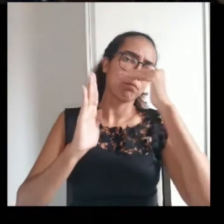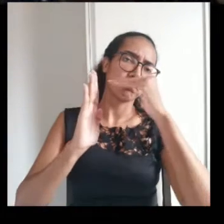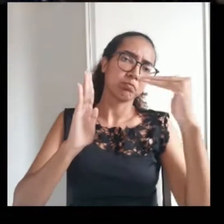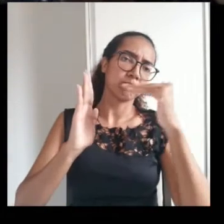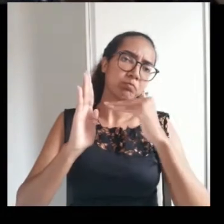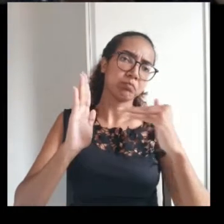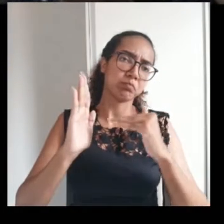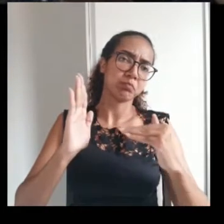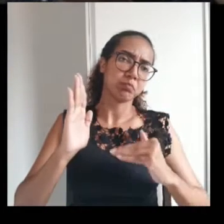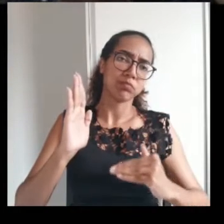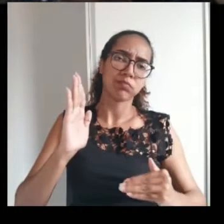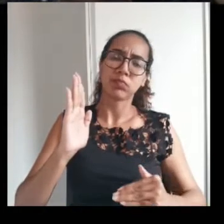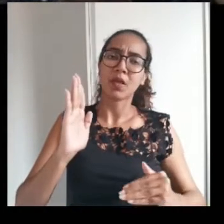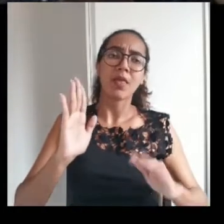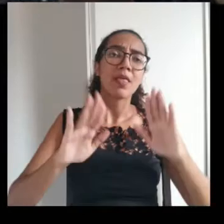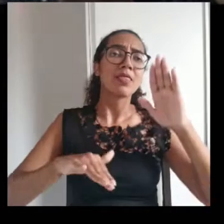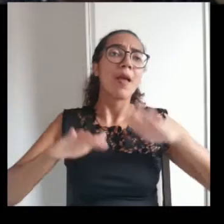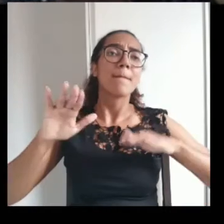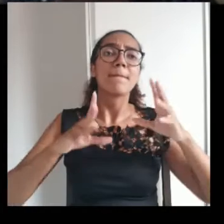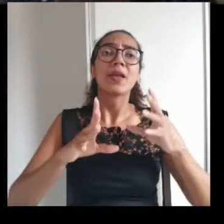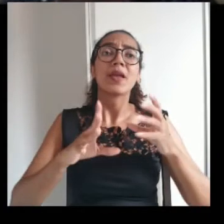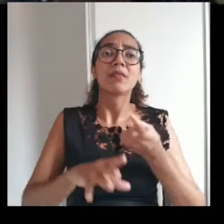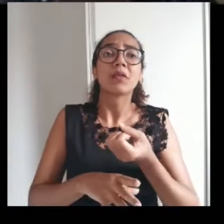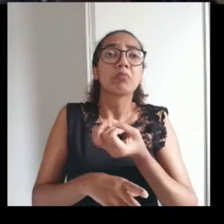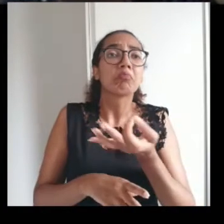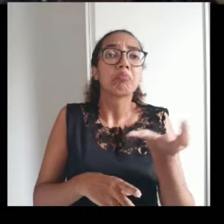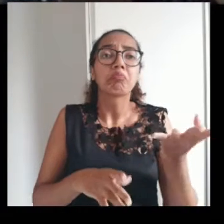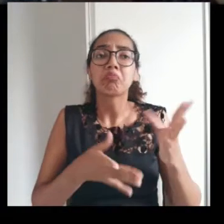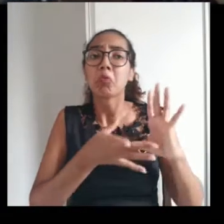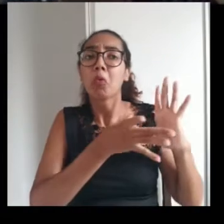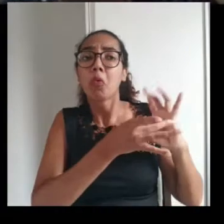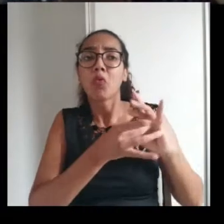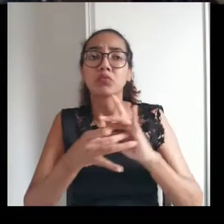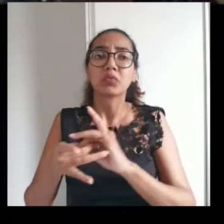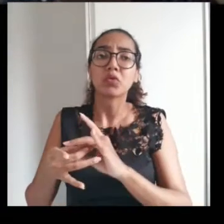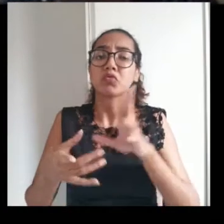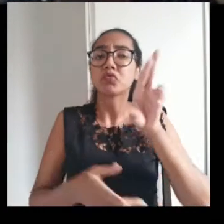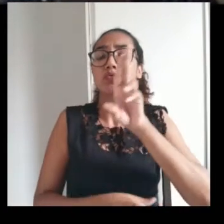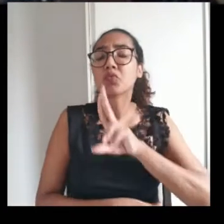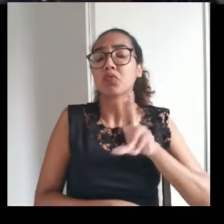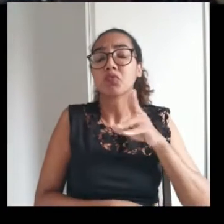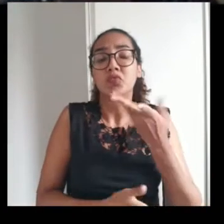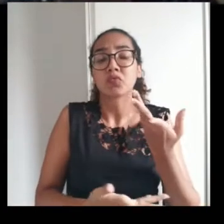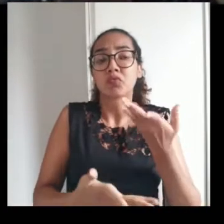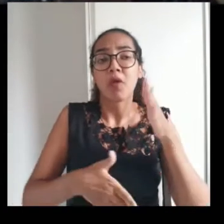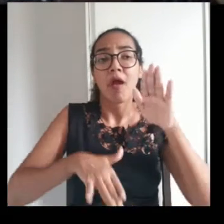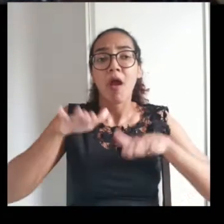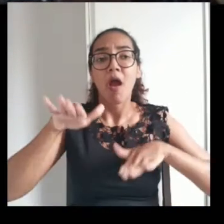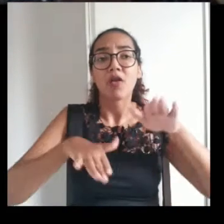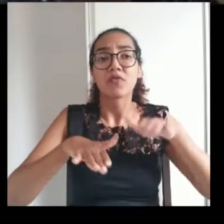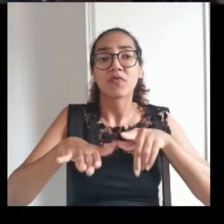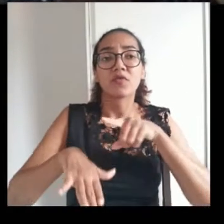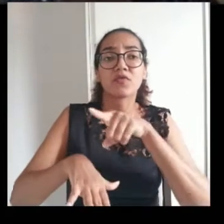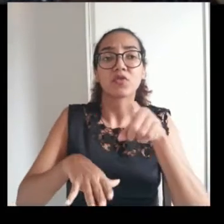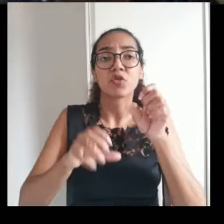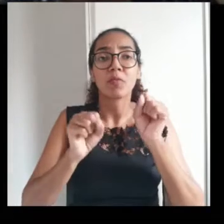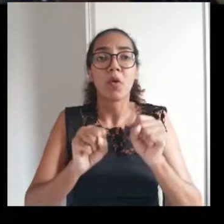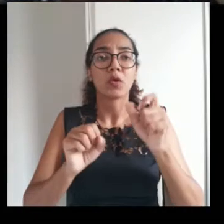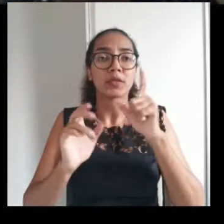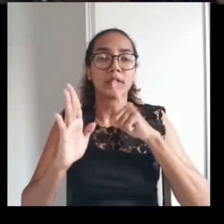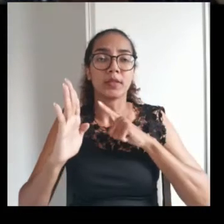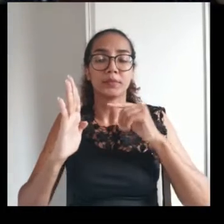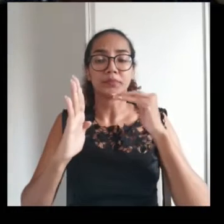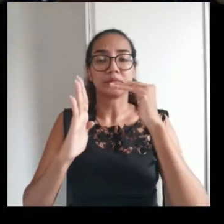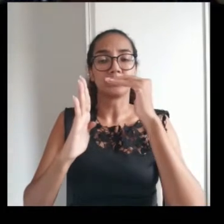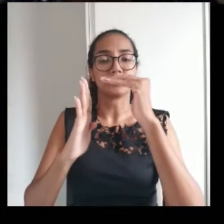vai depender do contexto, vai depender do tipo de aplicação. Às vezes você pode ter, por exemplo, entre uma camada e outra